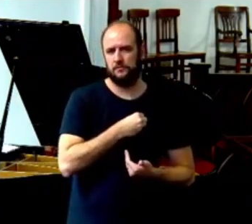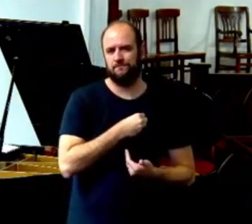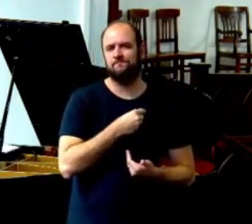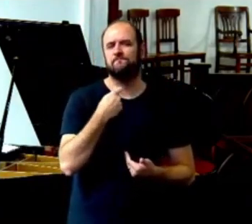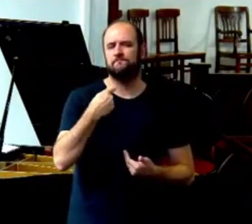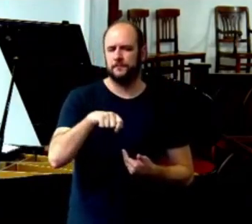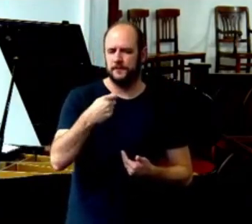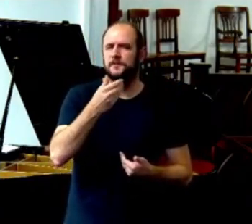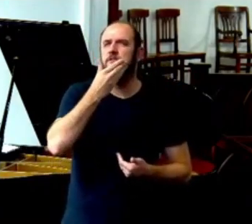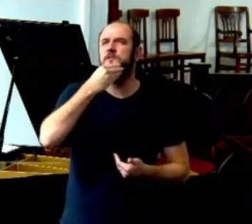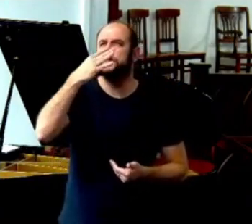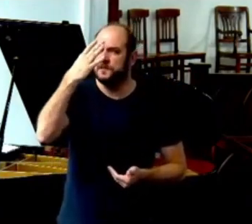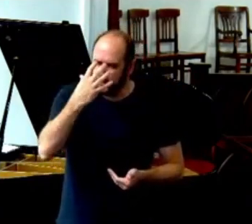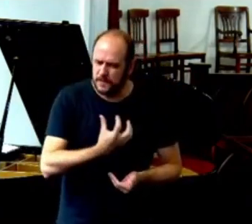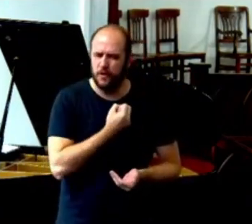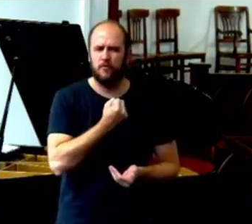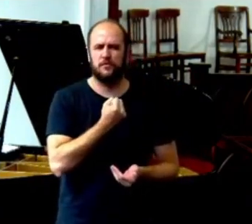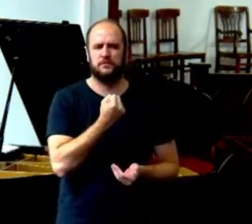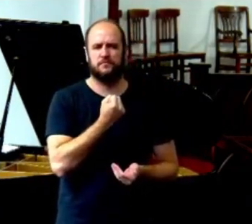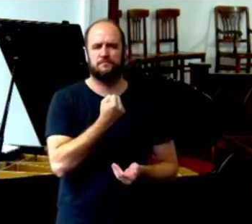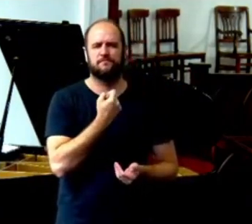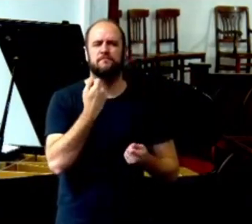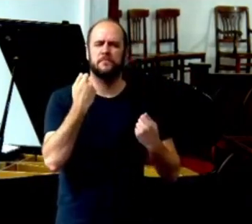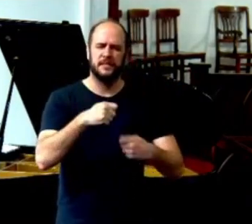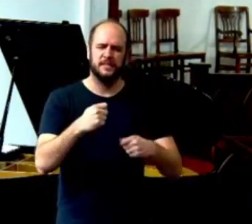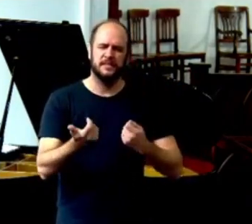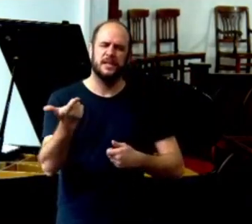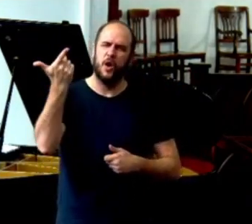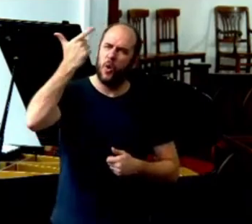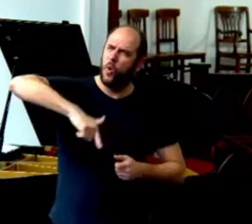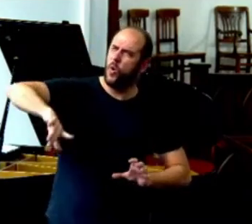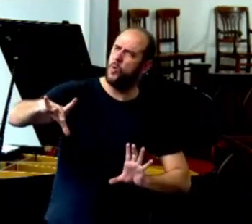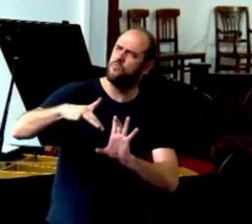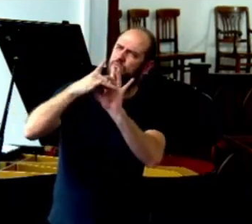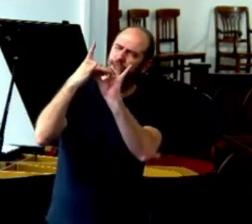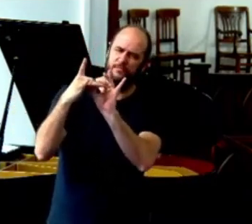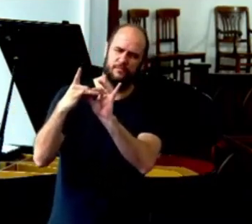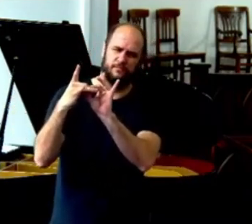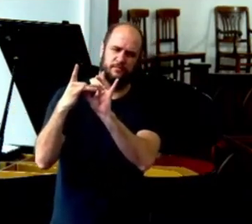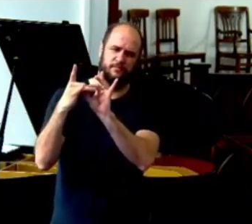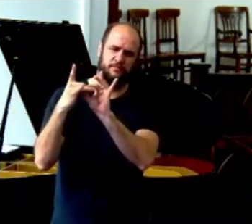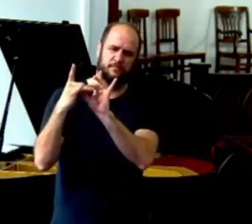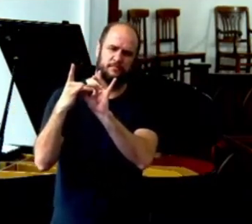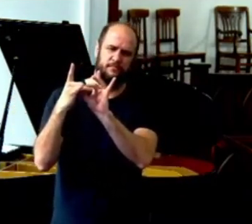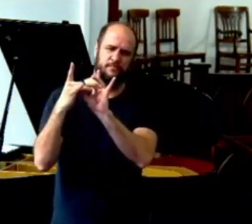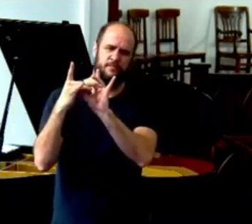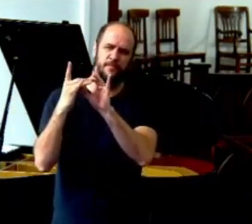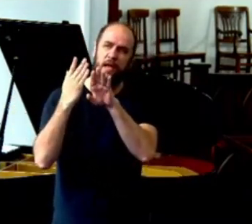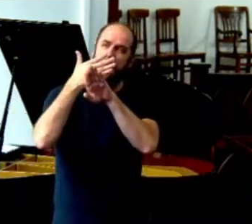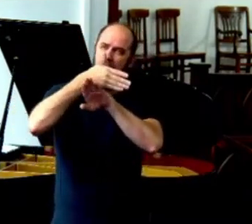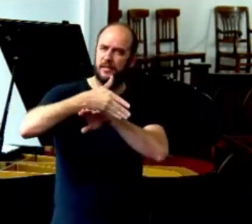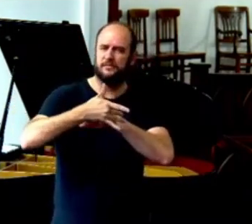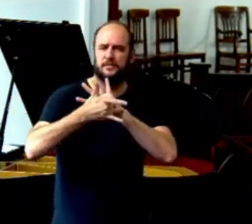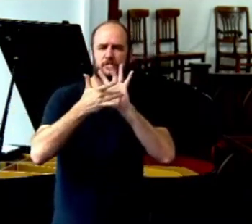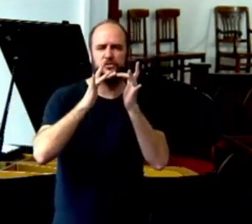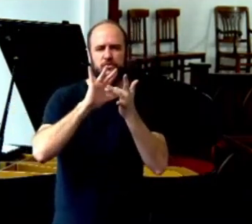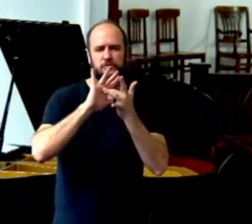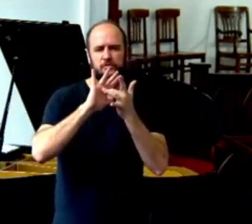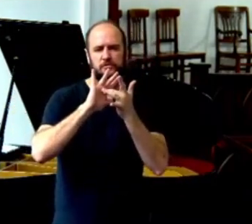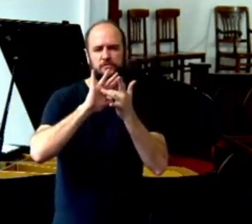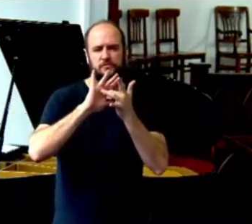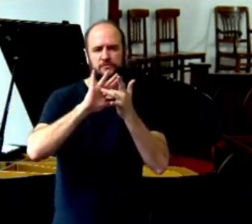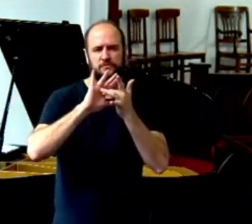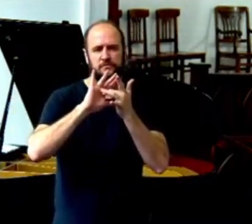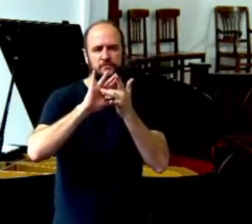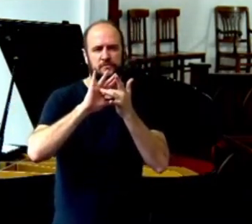de um Salvador. Preciso me reconciliar com Deus o Pai através de Cristo. Ele